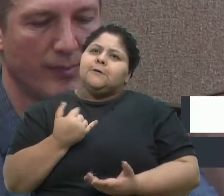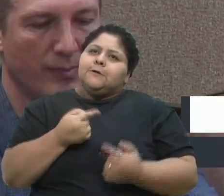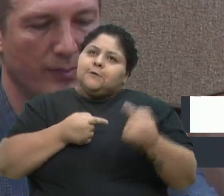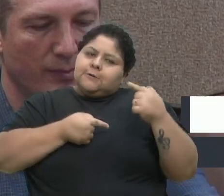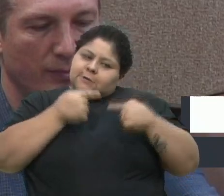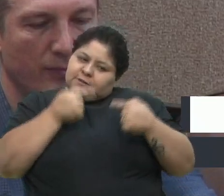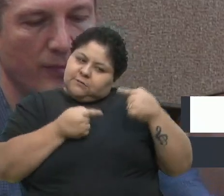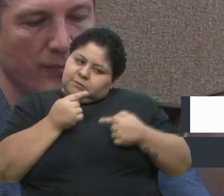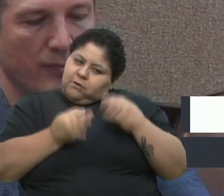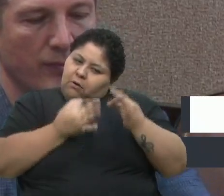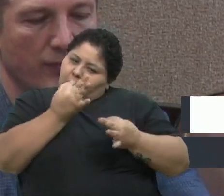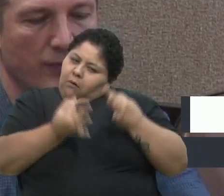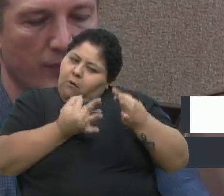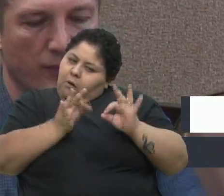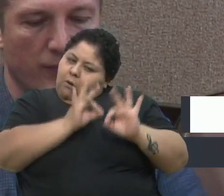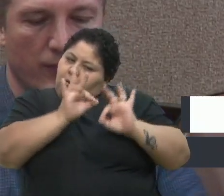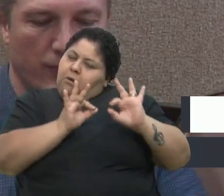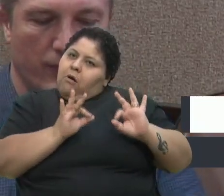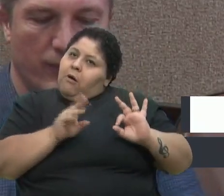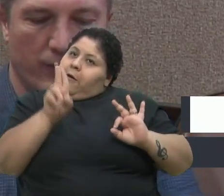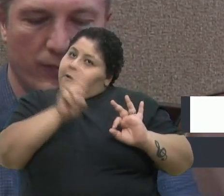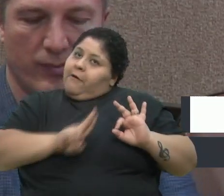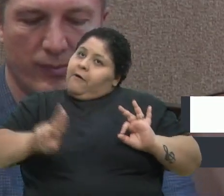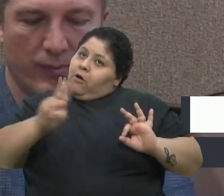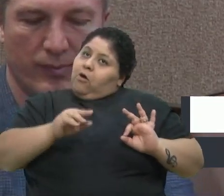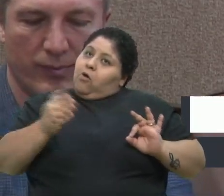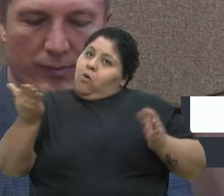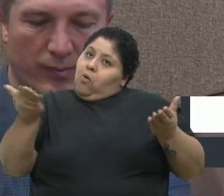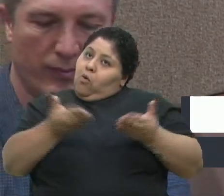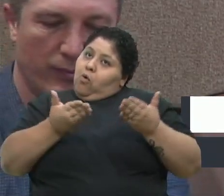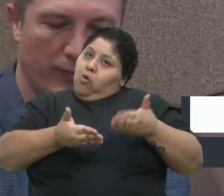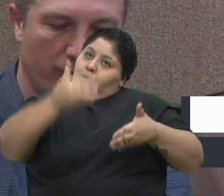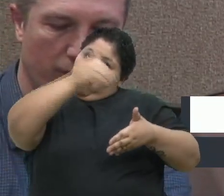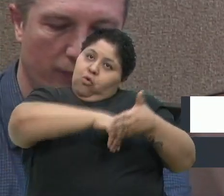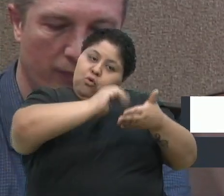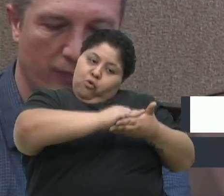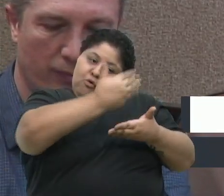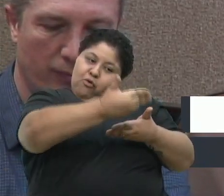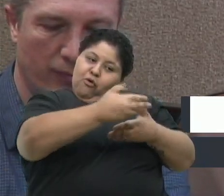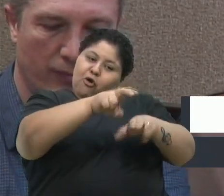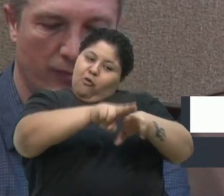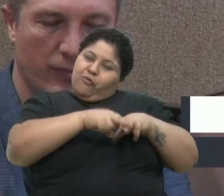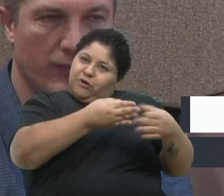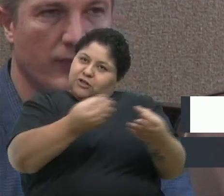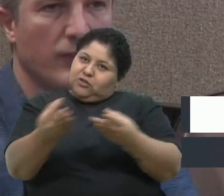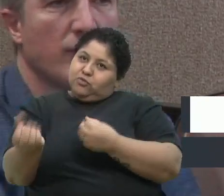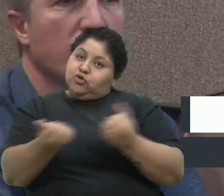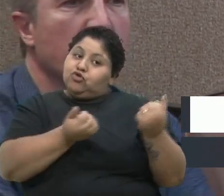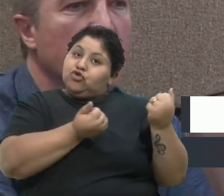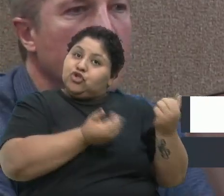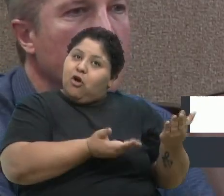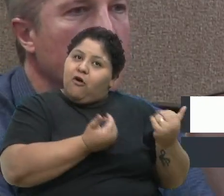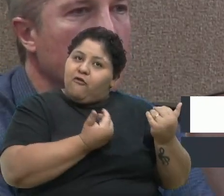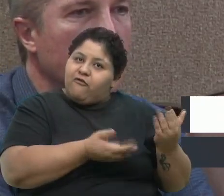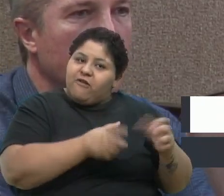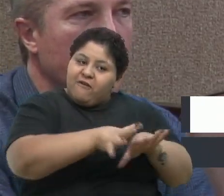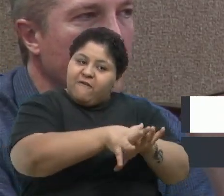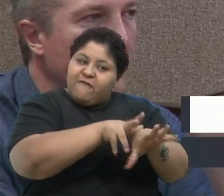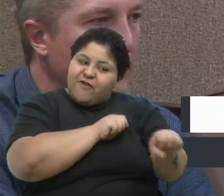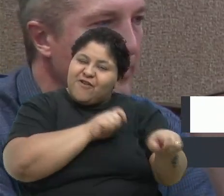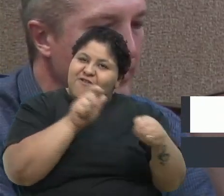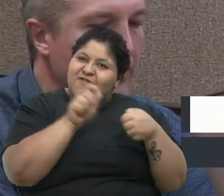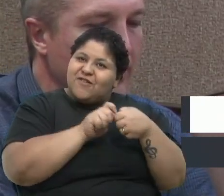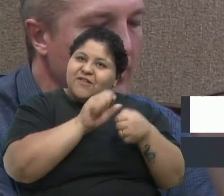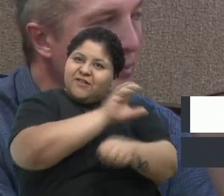esse formato, tá? A universidade hoje está num laptop. Conheço muita garotada que está se formando fazendo